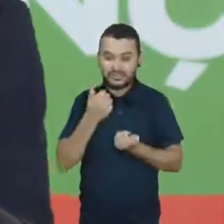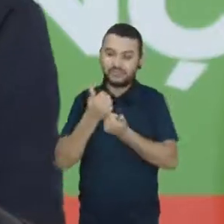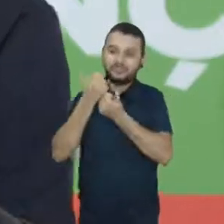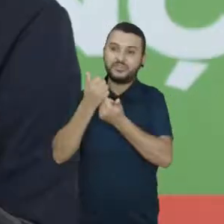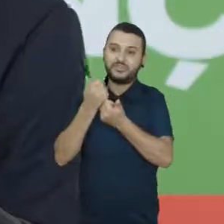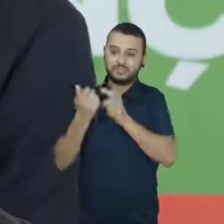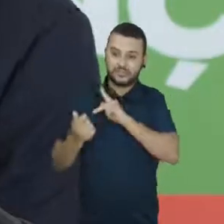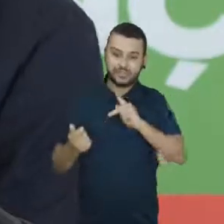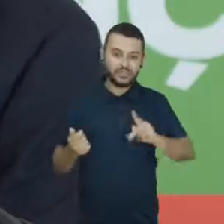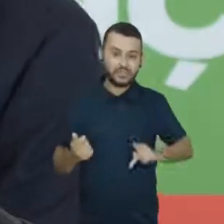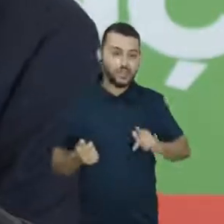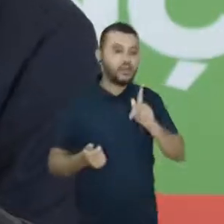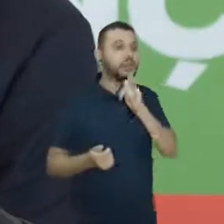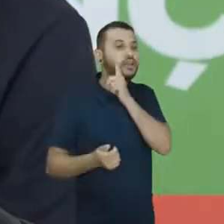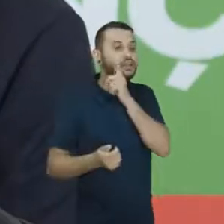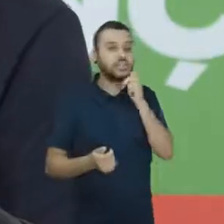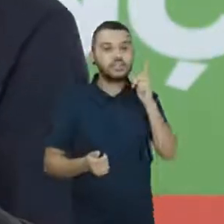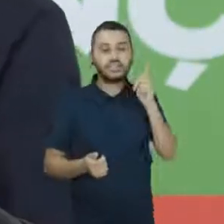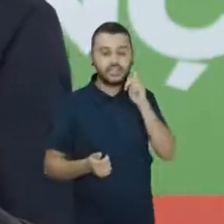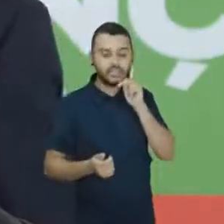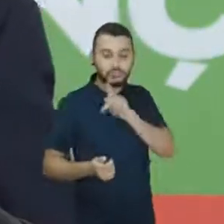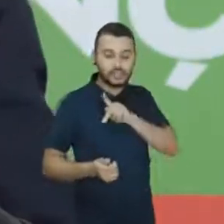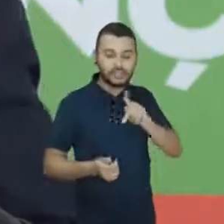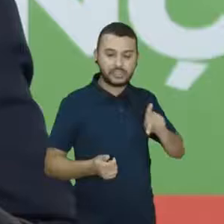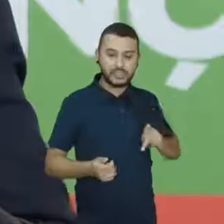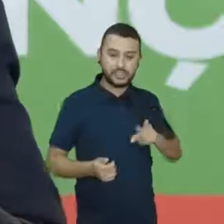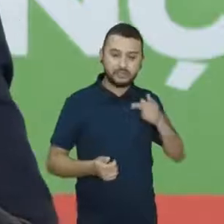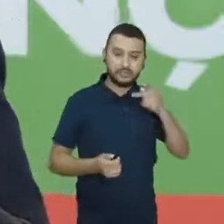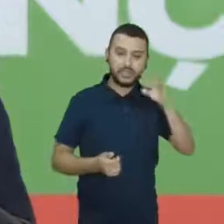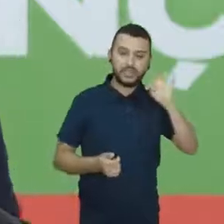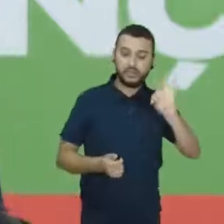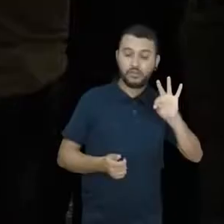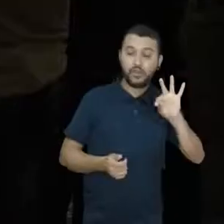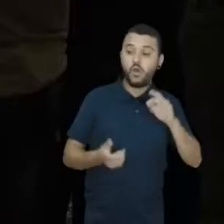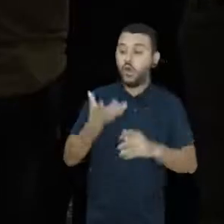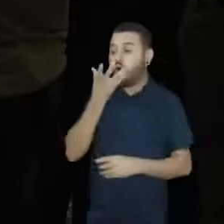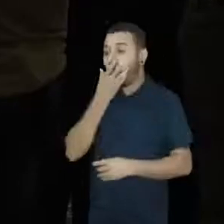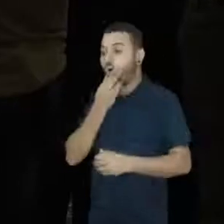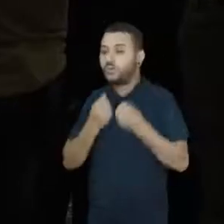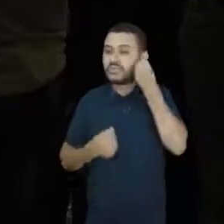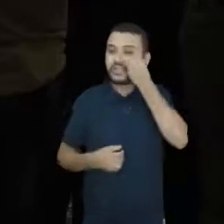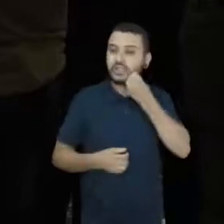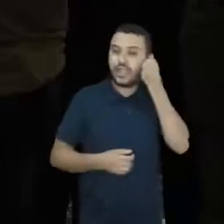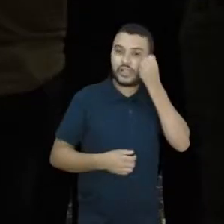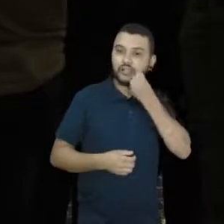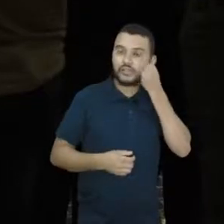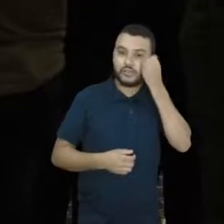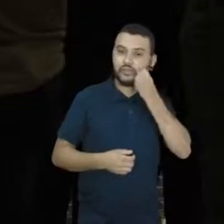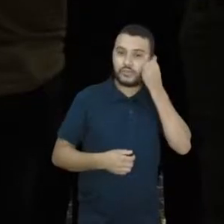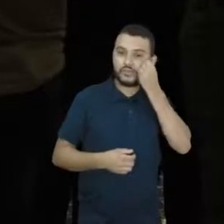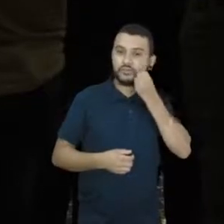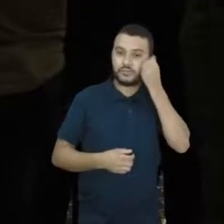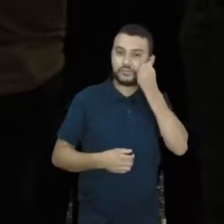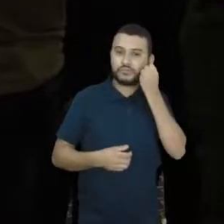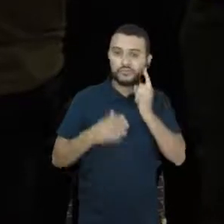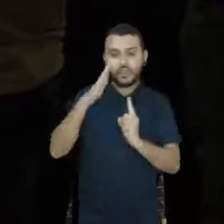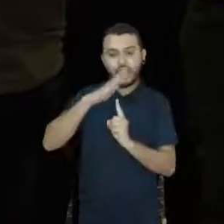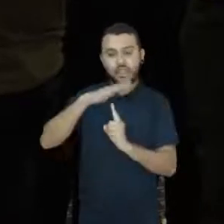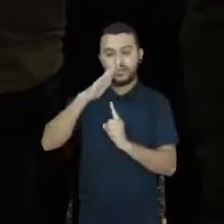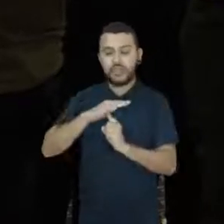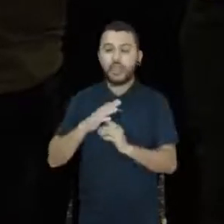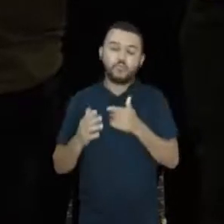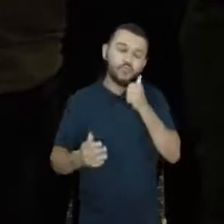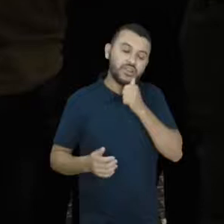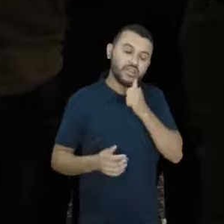PT, senador, nosso querido senador do Amapá, Andolfe, minha querida Janja,